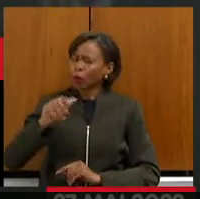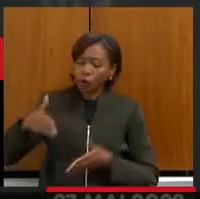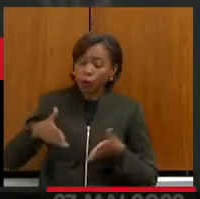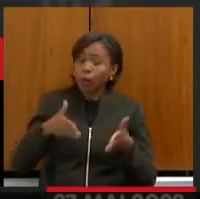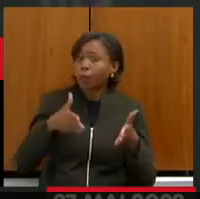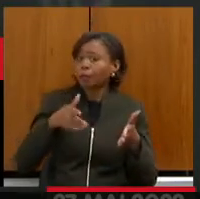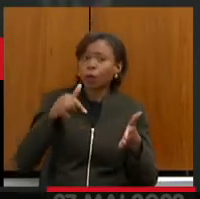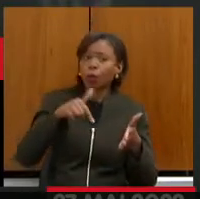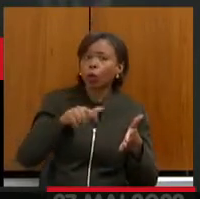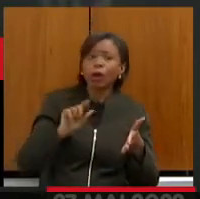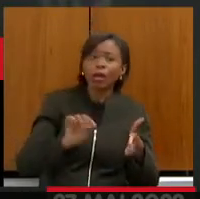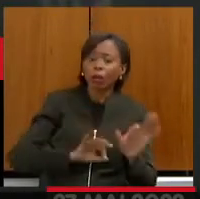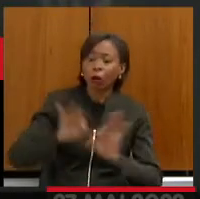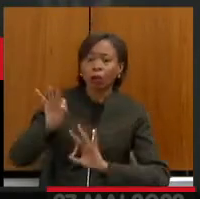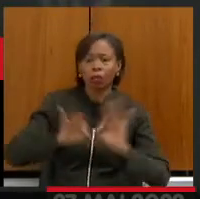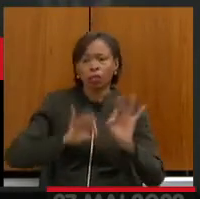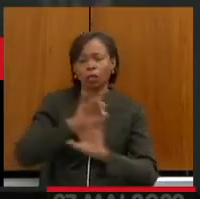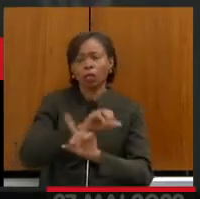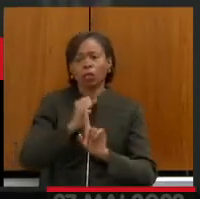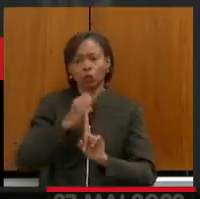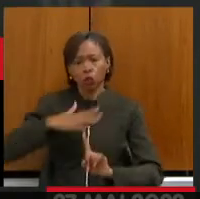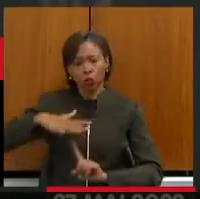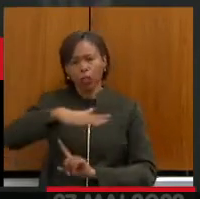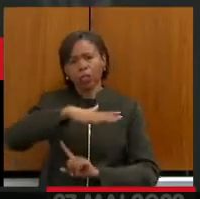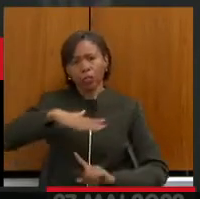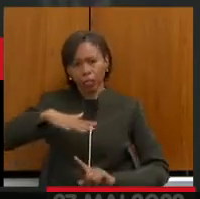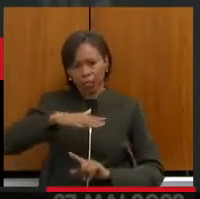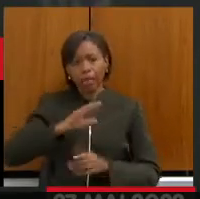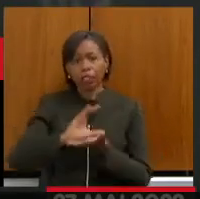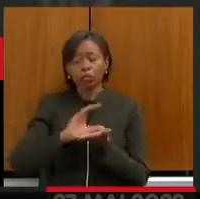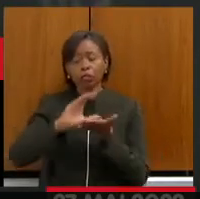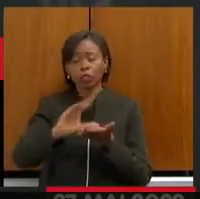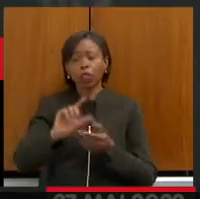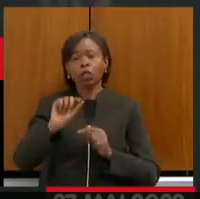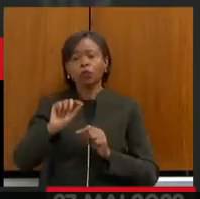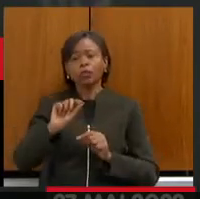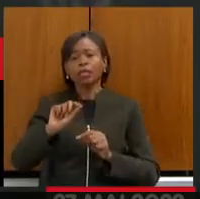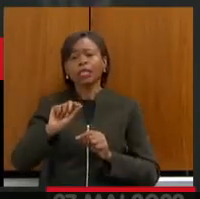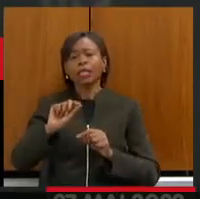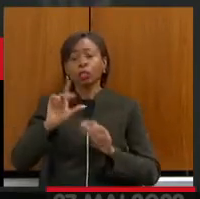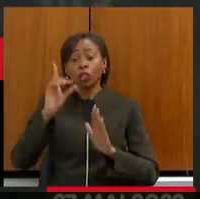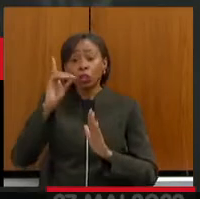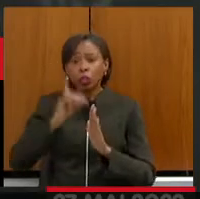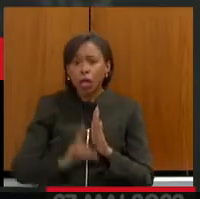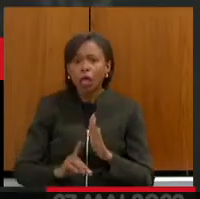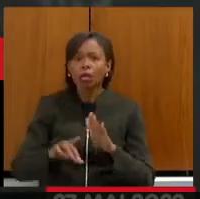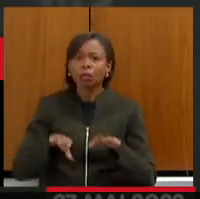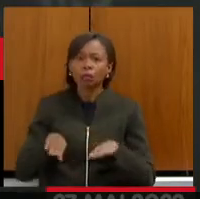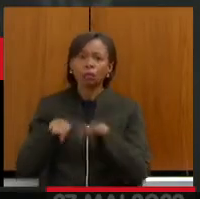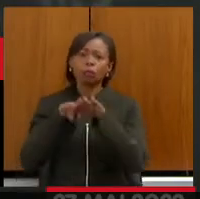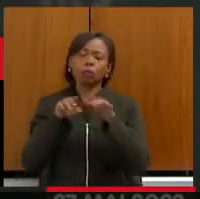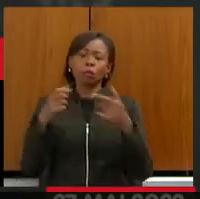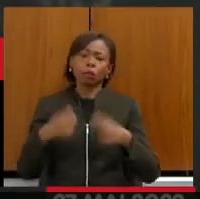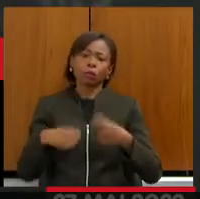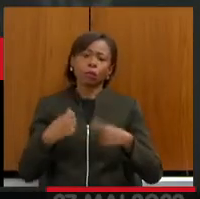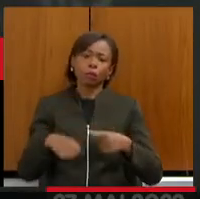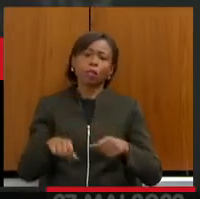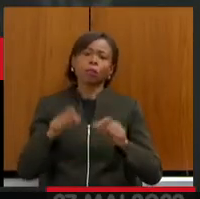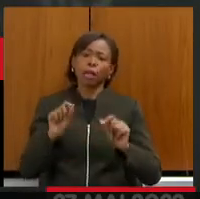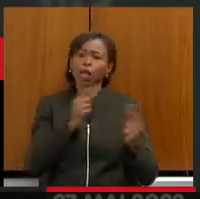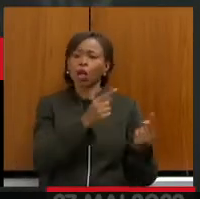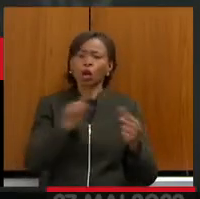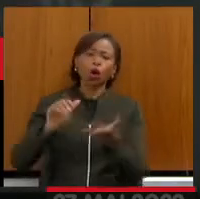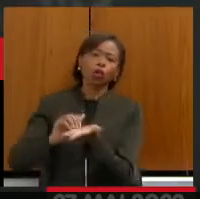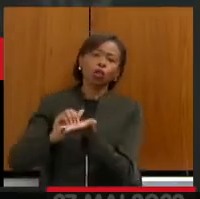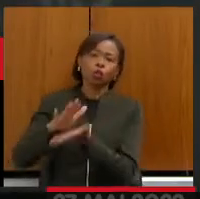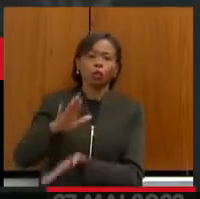sociedade de investir na na mobilização por direitos e só assim conseguimos derrubar bolsonaro e